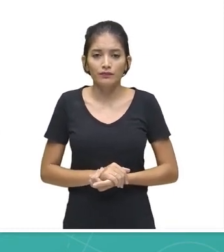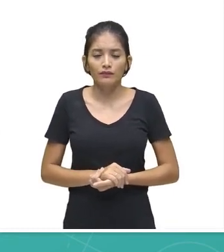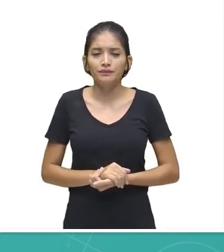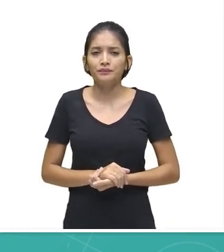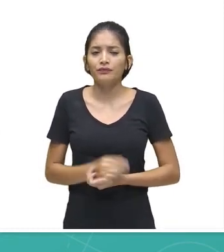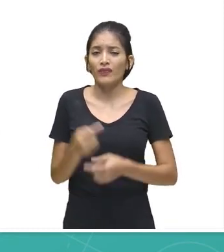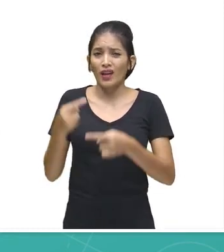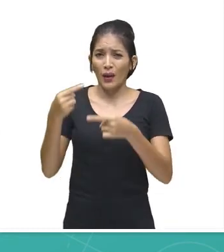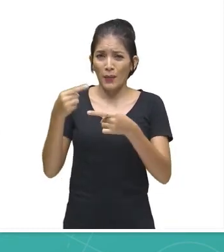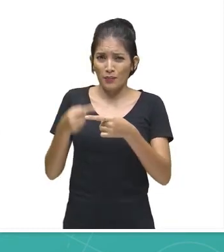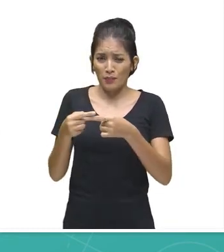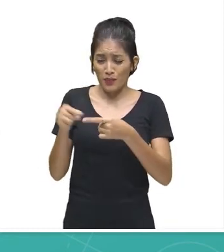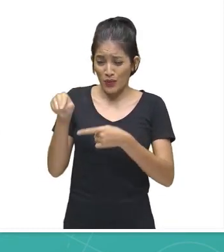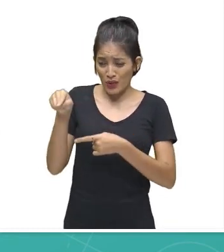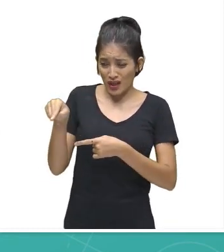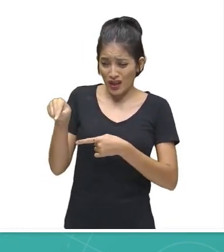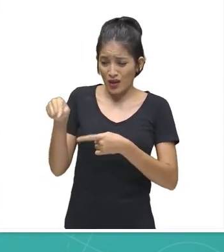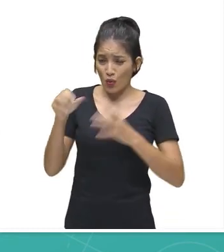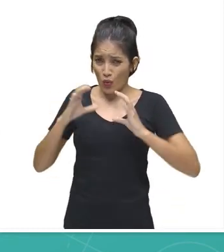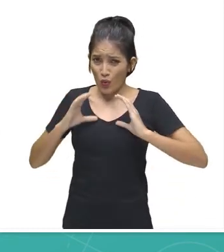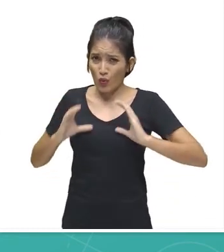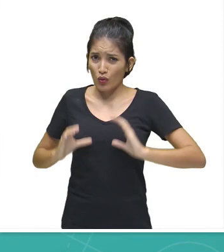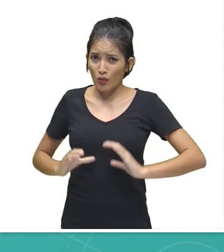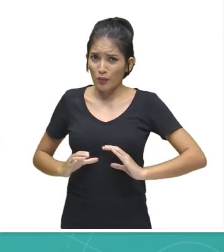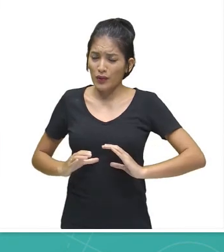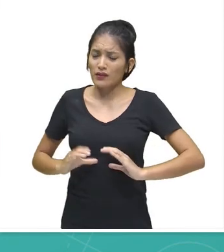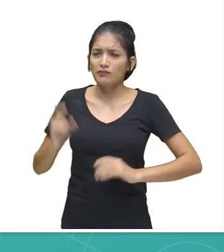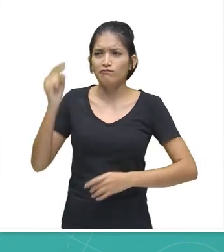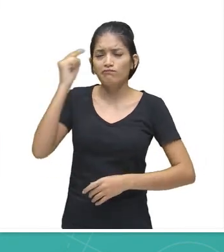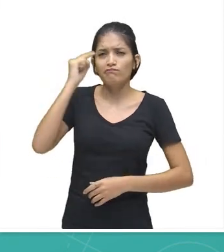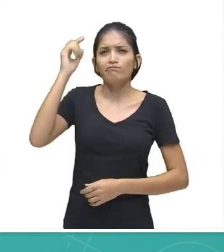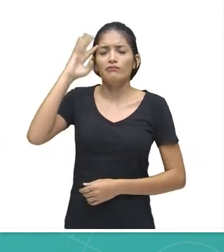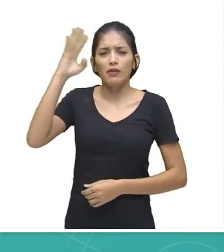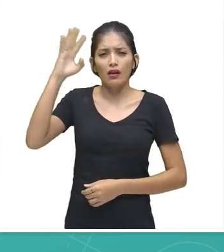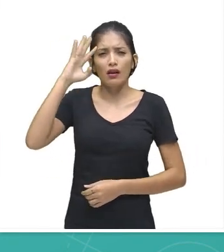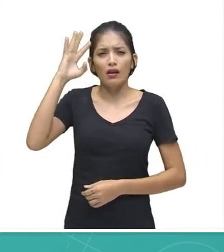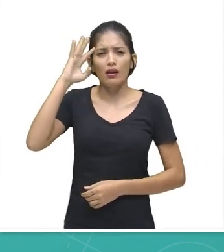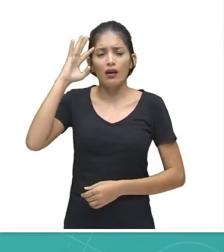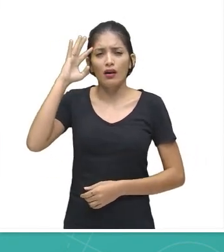Por que o exemplo do garoto João nos faz refletir sobre